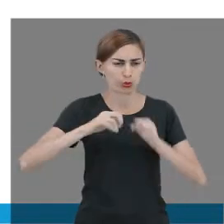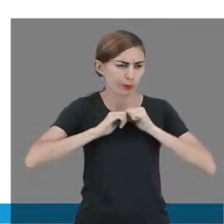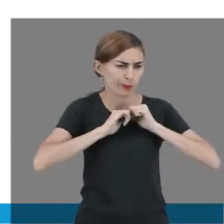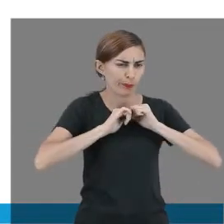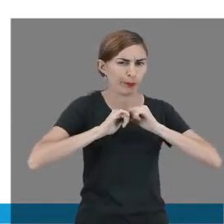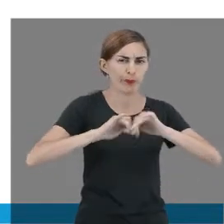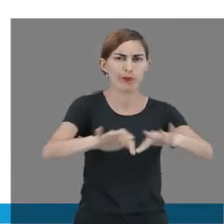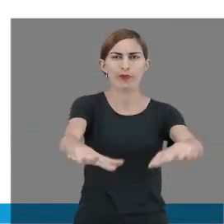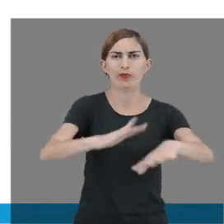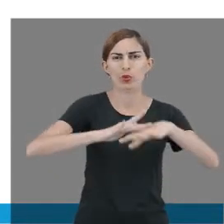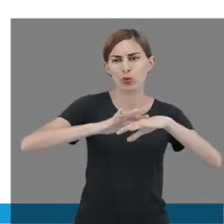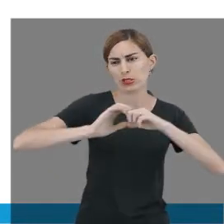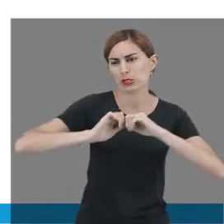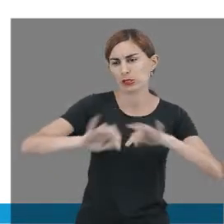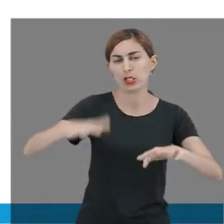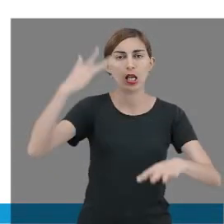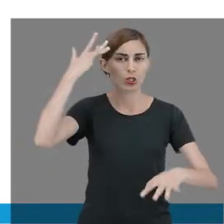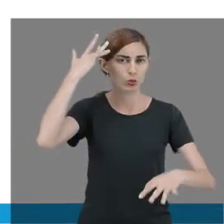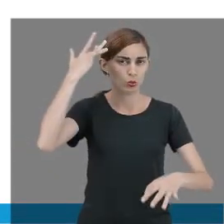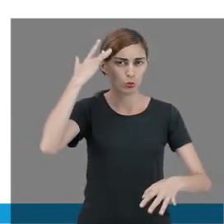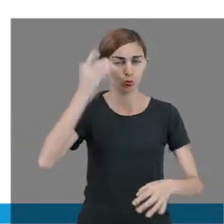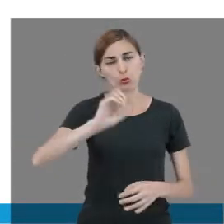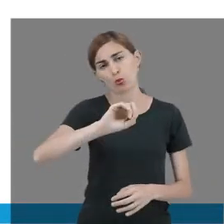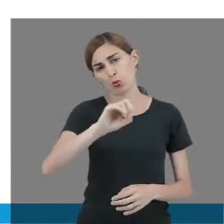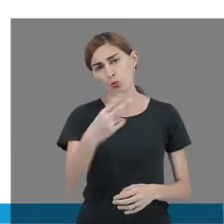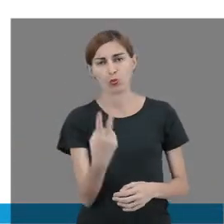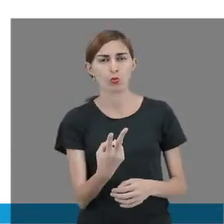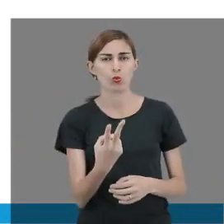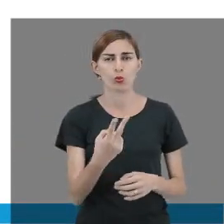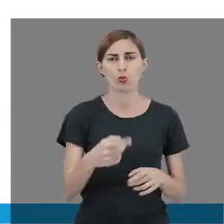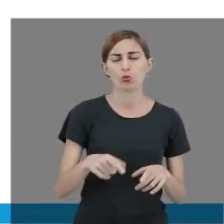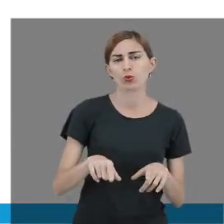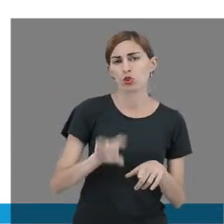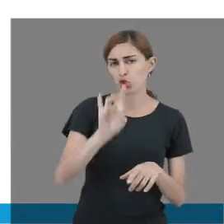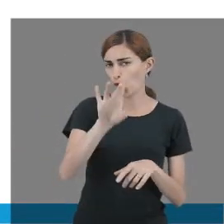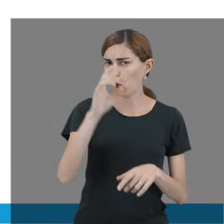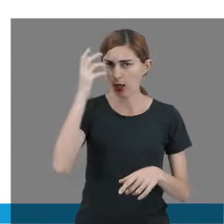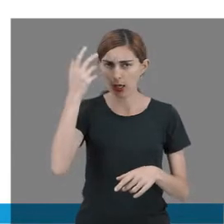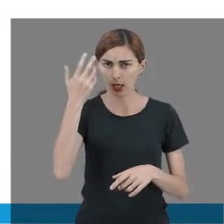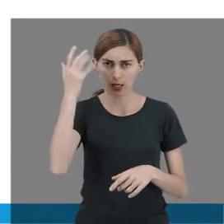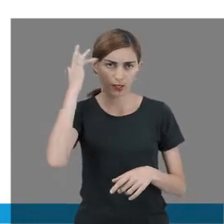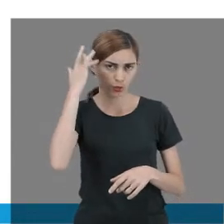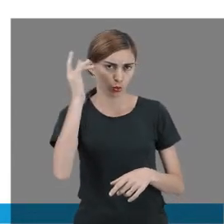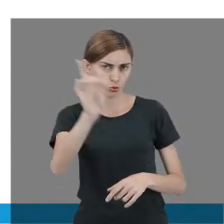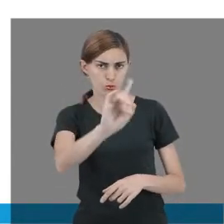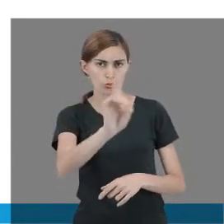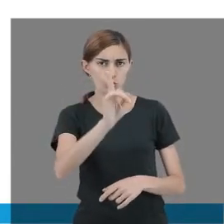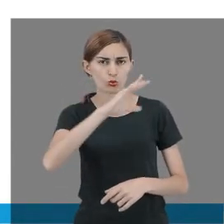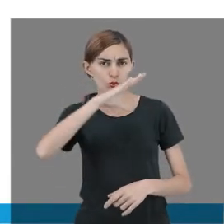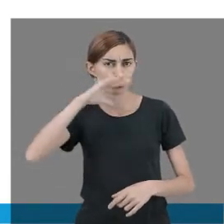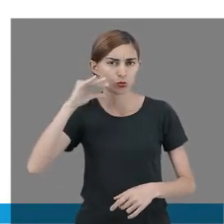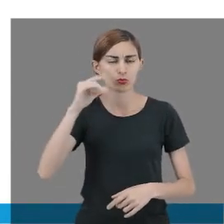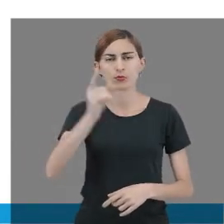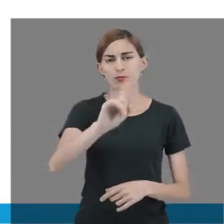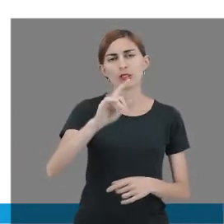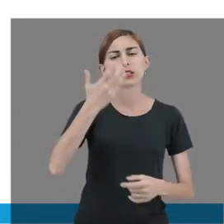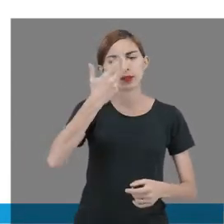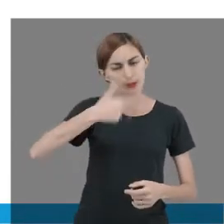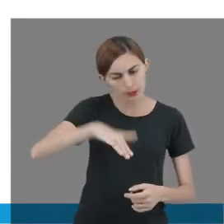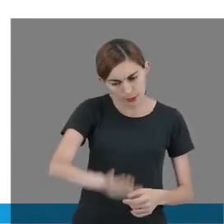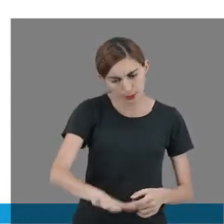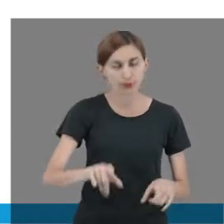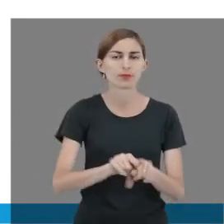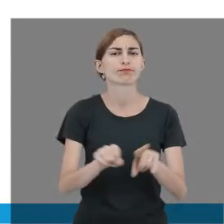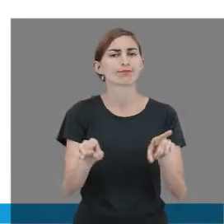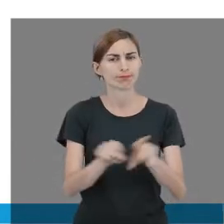quantidade grande de casos em adultos, ou em adultos, não só em adultos, mas em crianças também, mas o quadro agudo, com